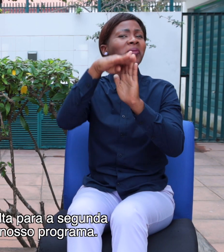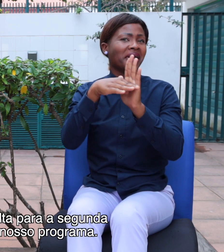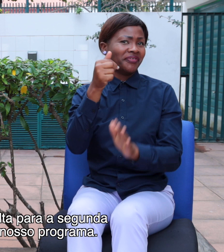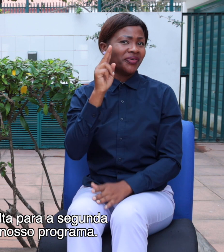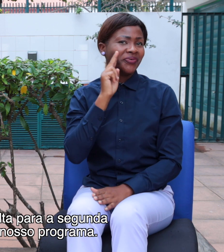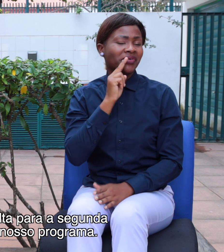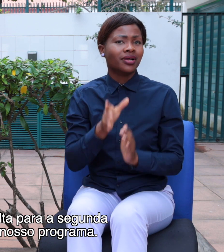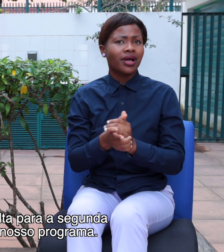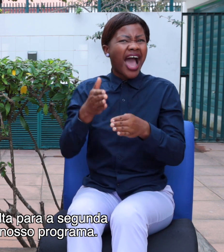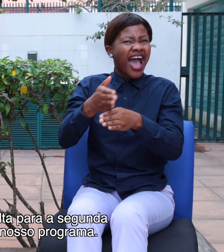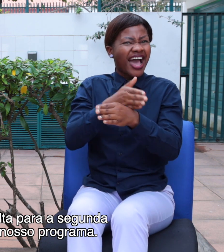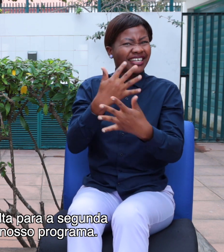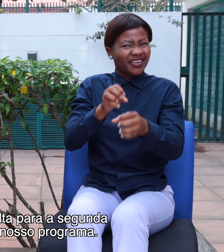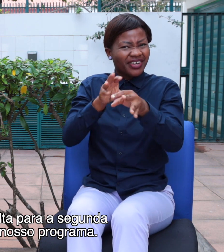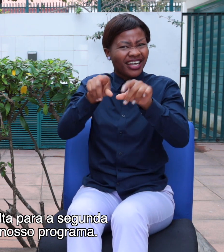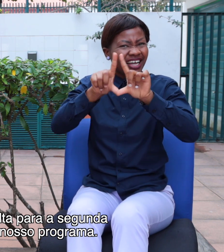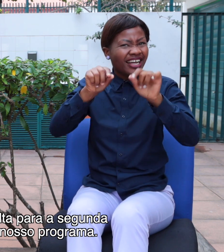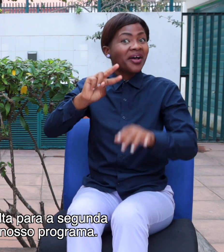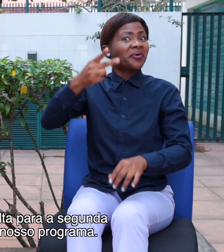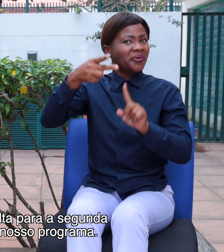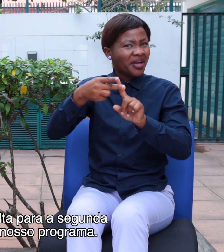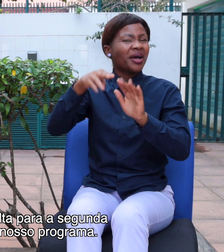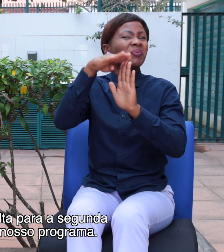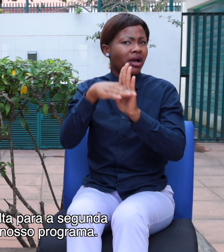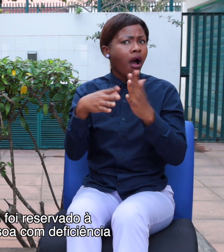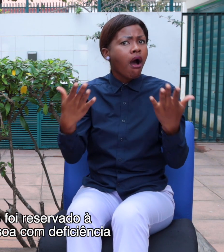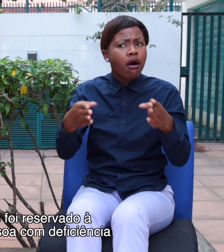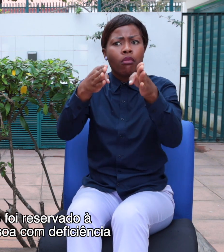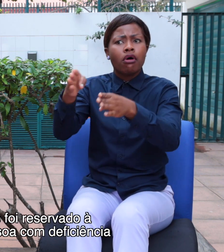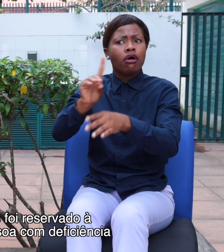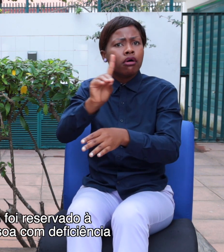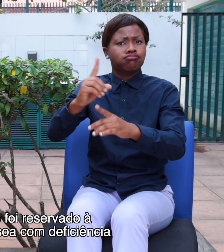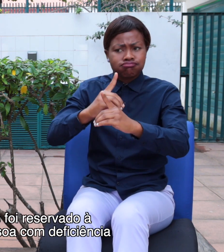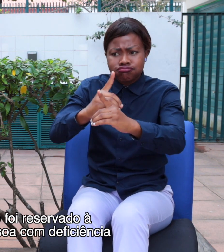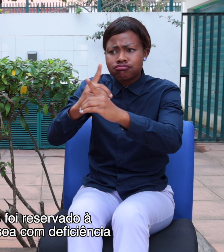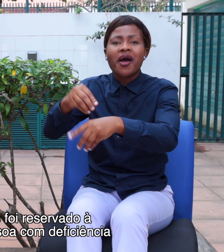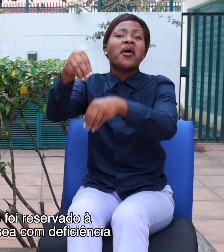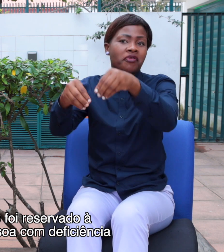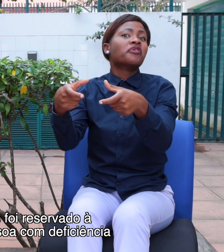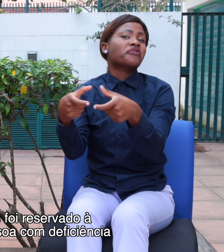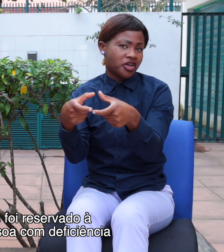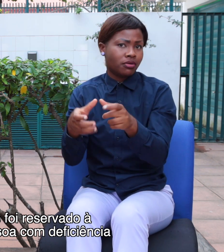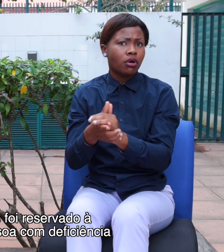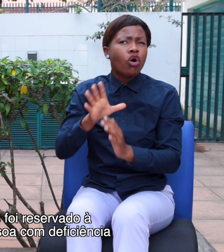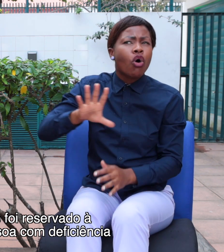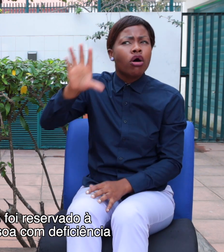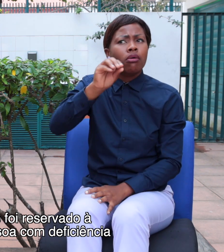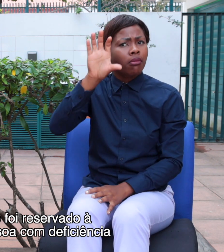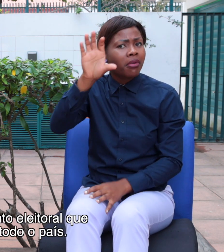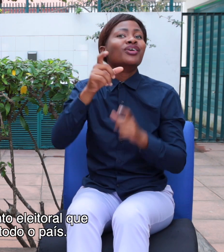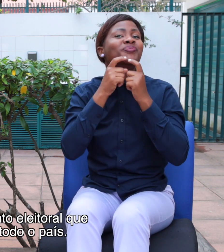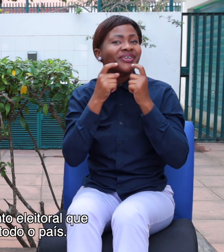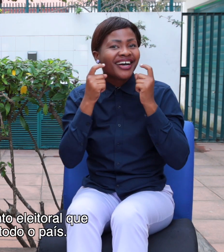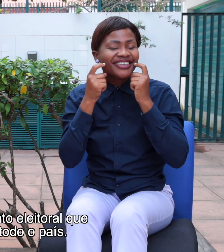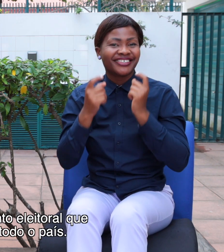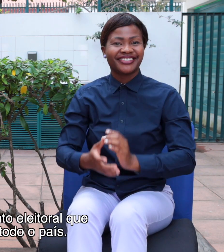Olá! Estamos de volta para a segunda e última parte do nosso programa. O primeiro bloco foi reservado à participação da pessoa com